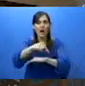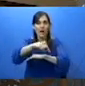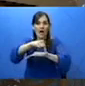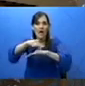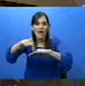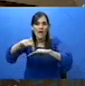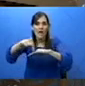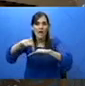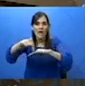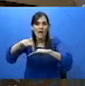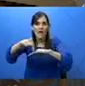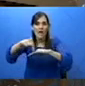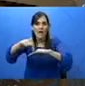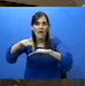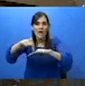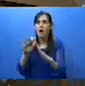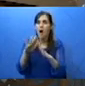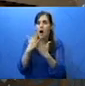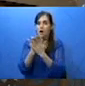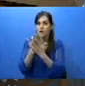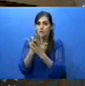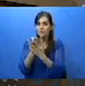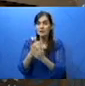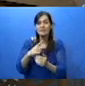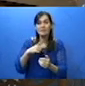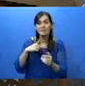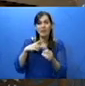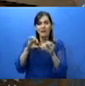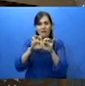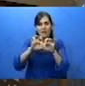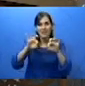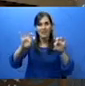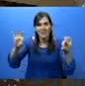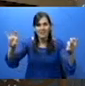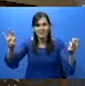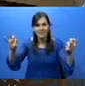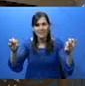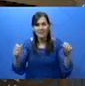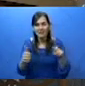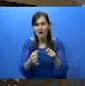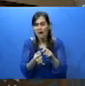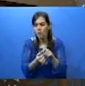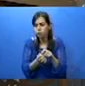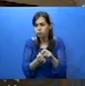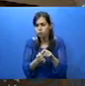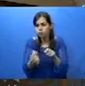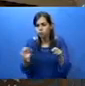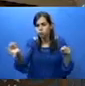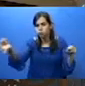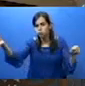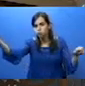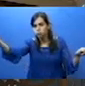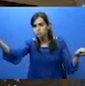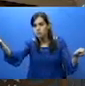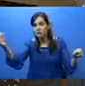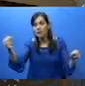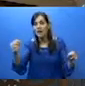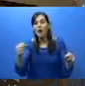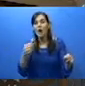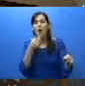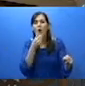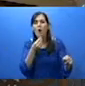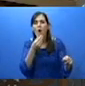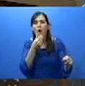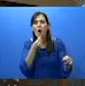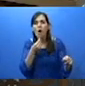escola, a trena, que nós usamos também, que o pedreiro na